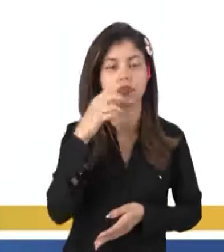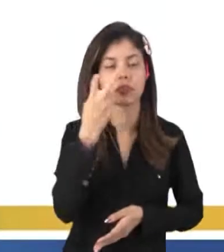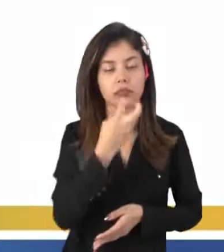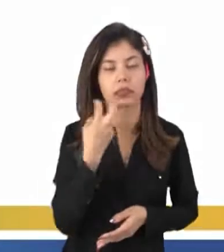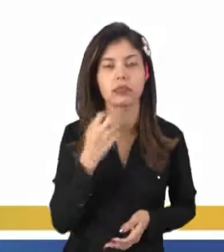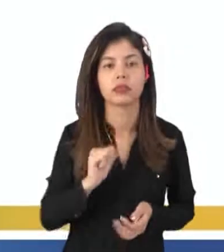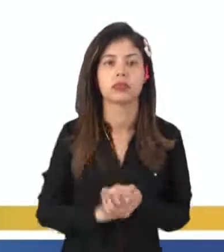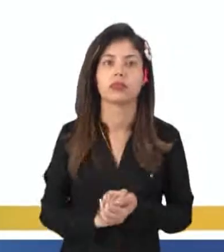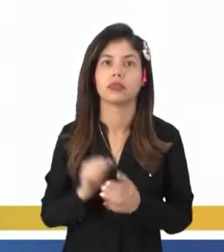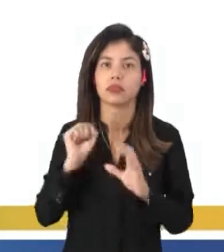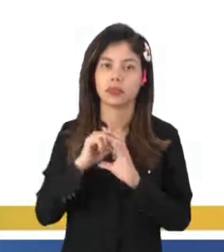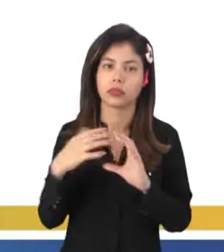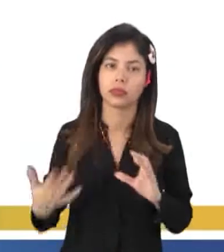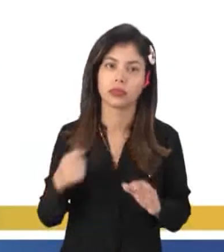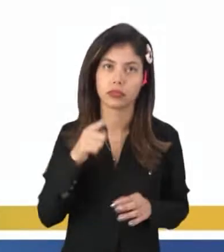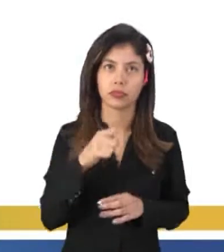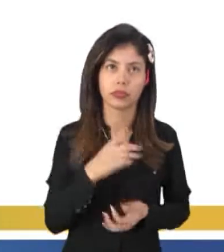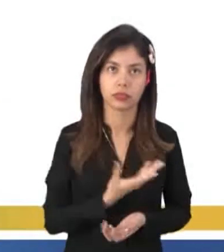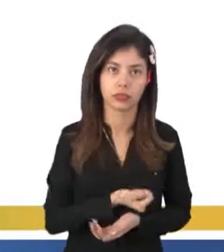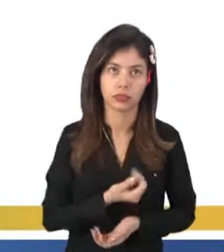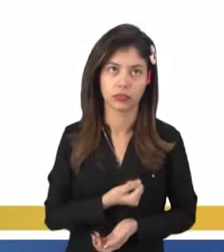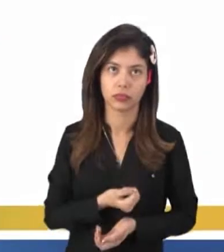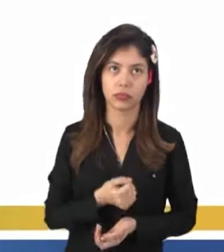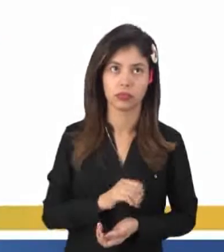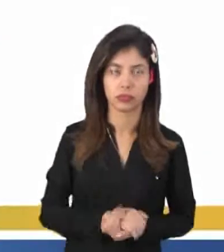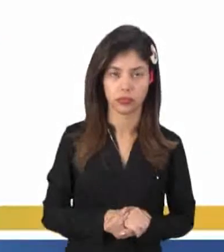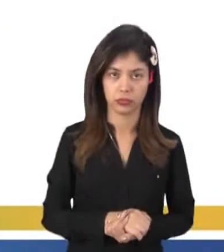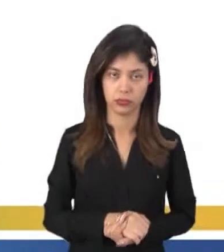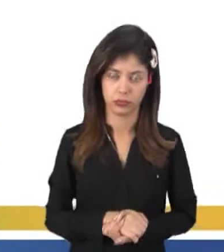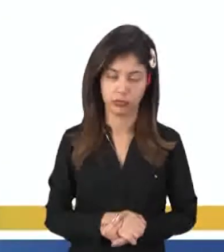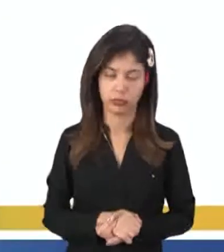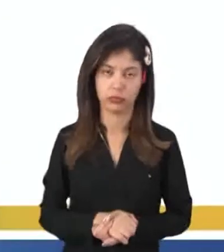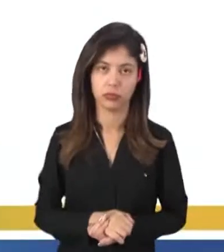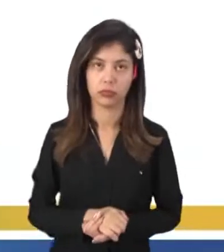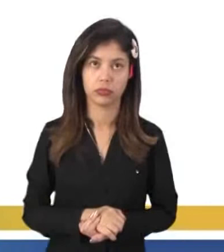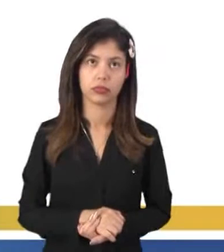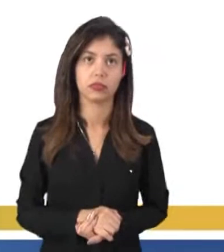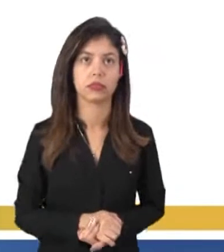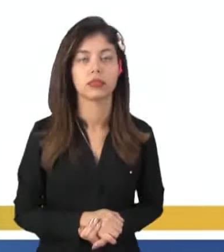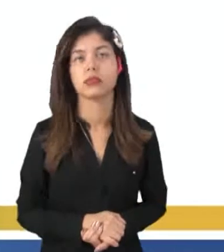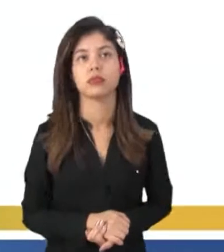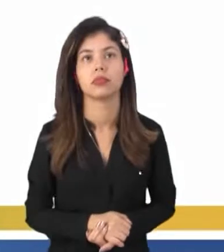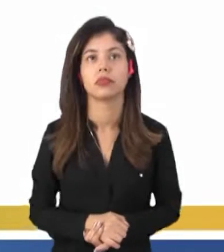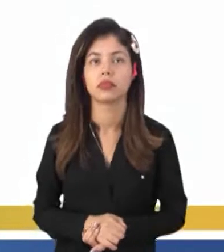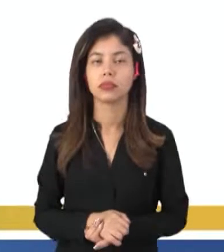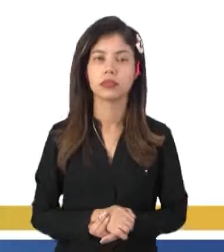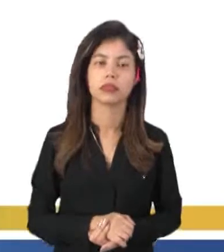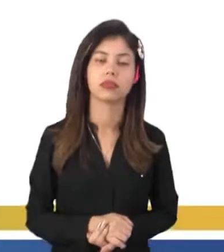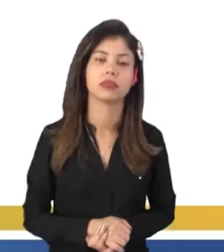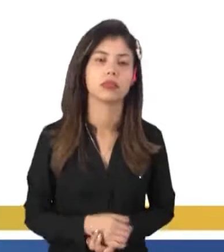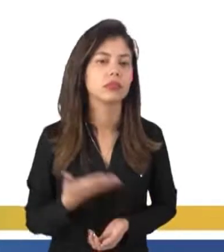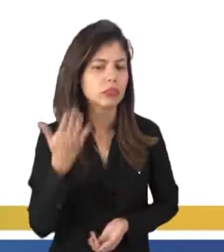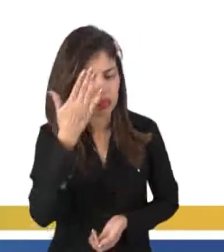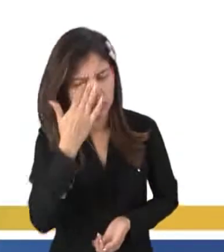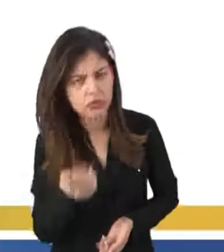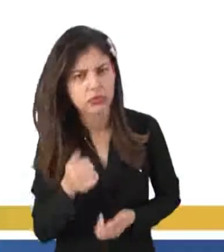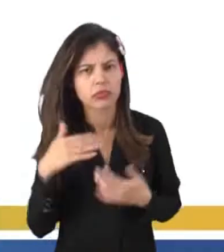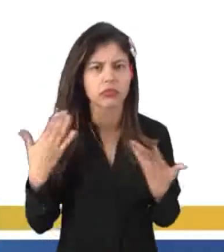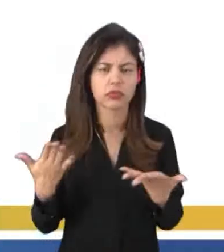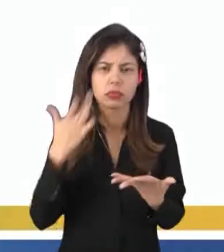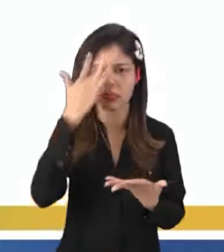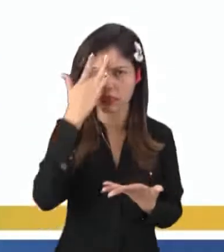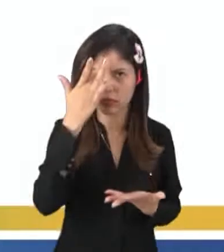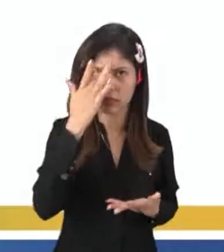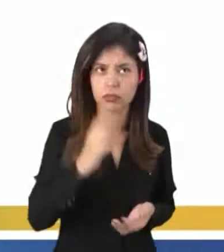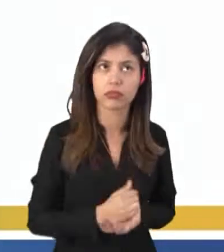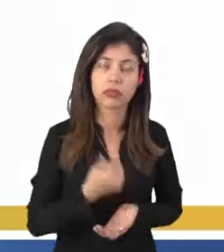suas características. Então, você vai numerar dentro desses parâmetros a numeração que você acha que é correta,